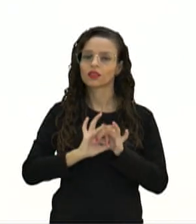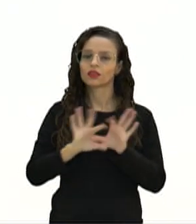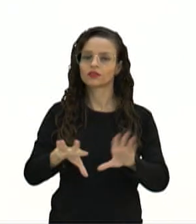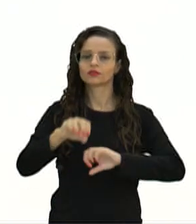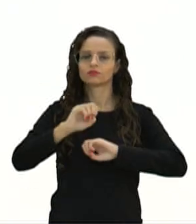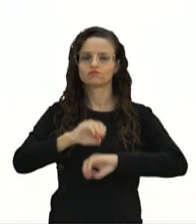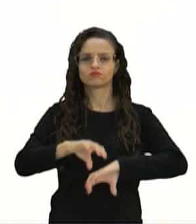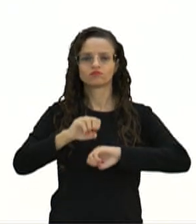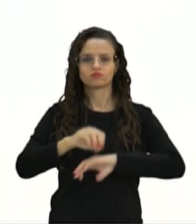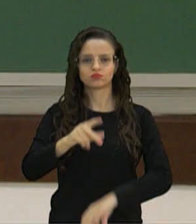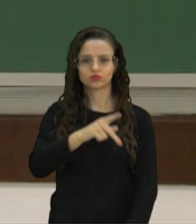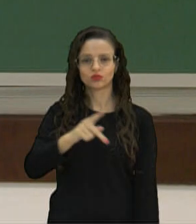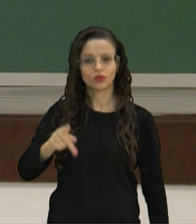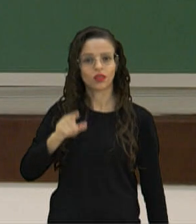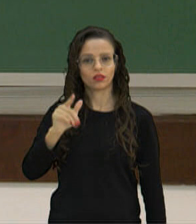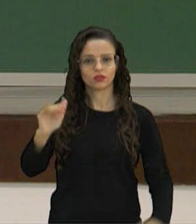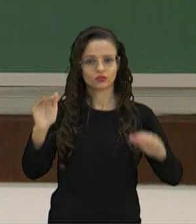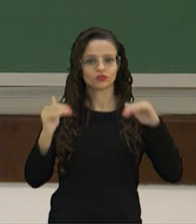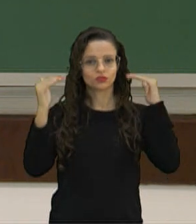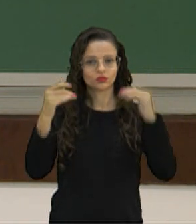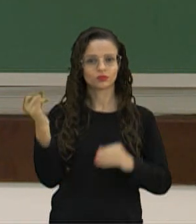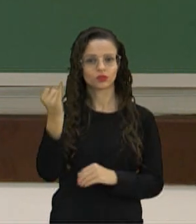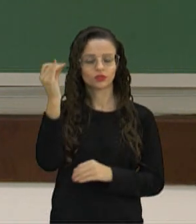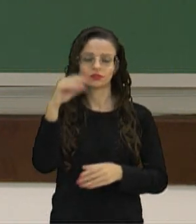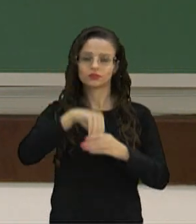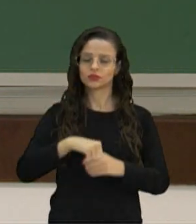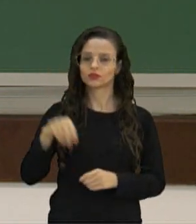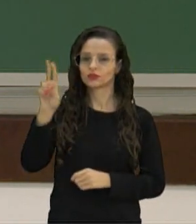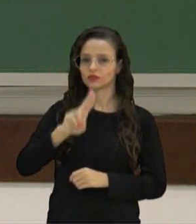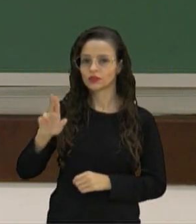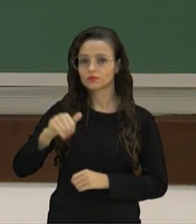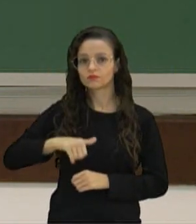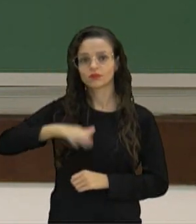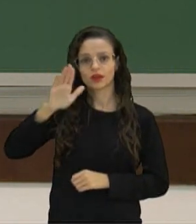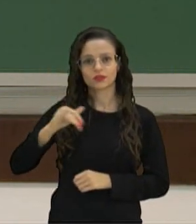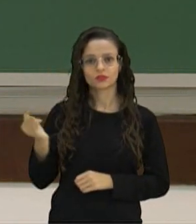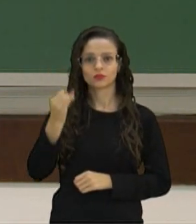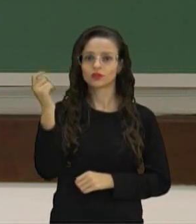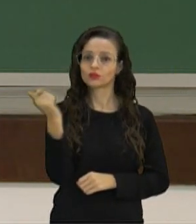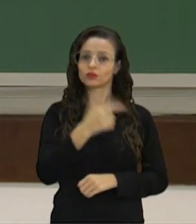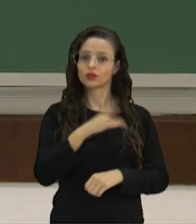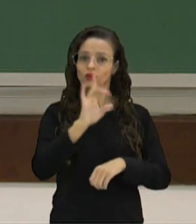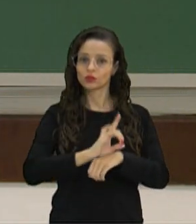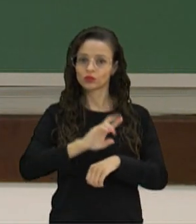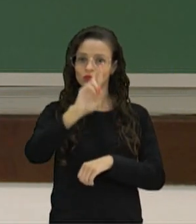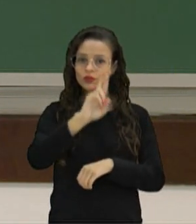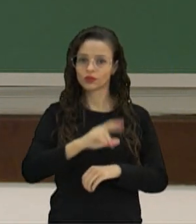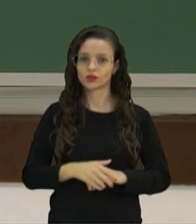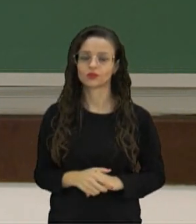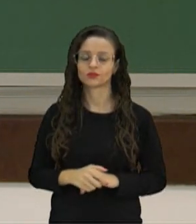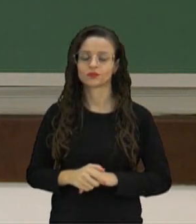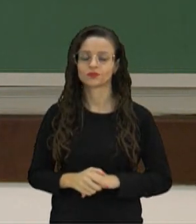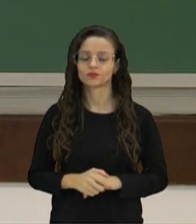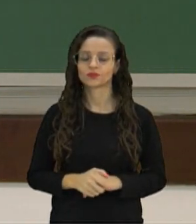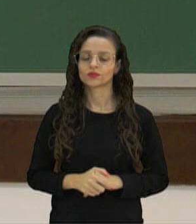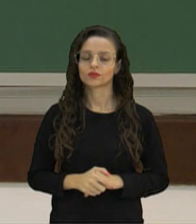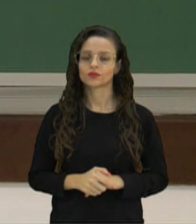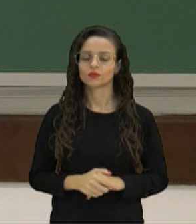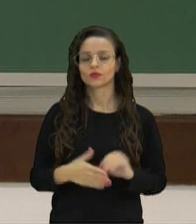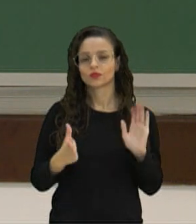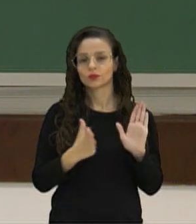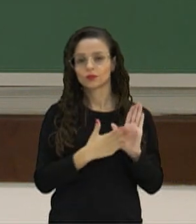um título bastante importante nas universidades, mais importante ainda que o doutorado, E a